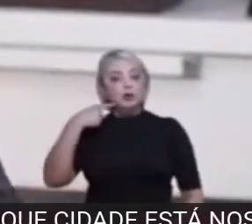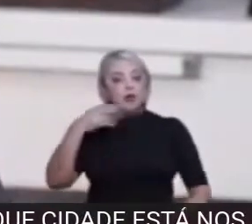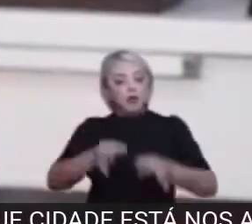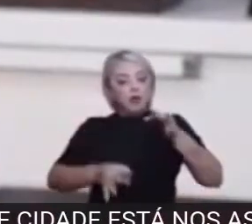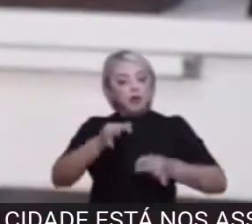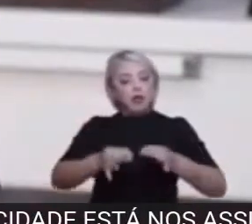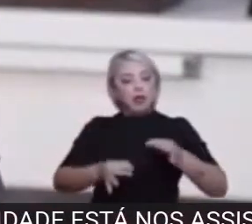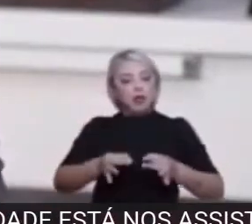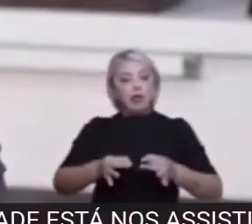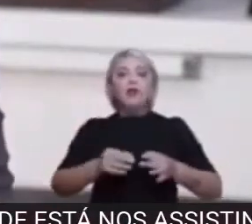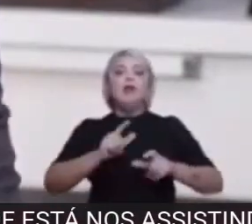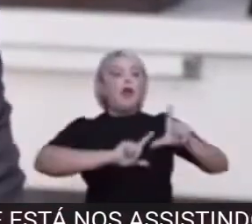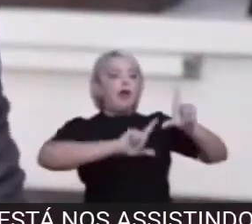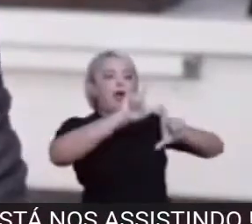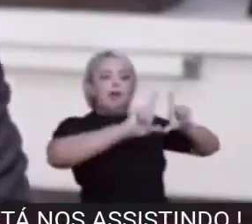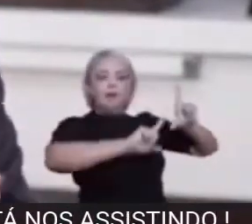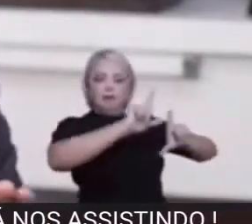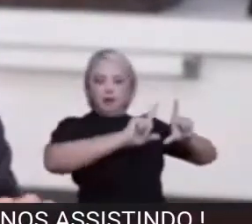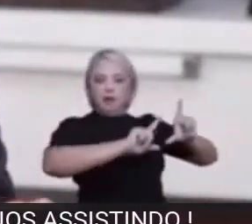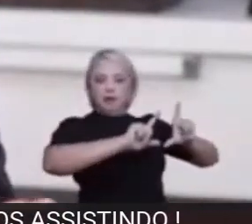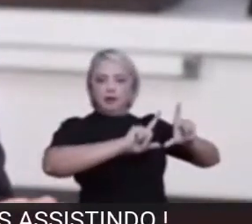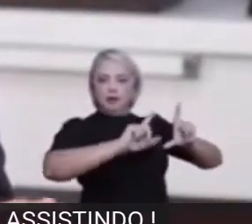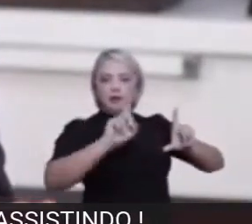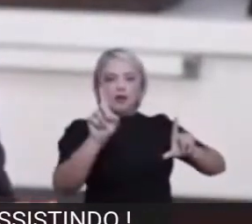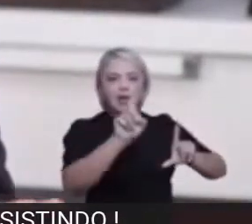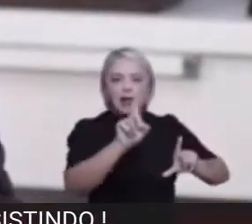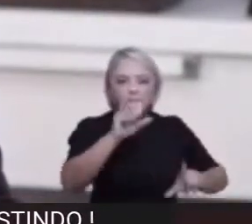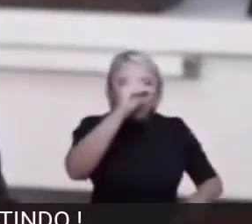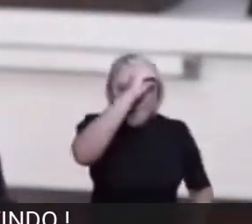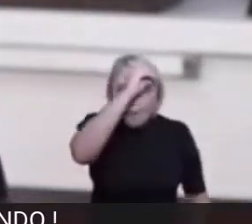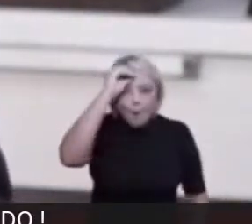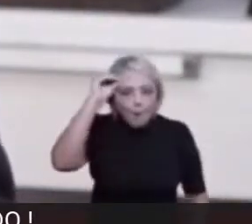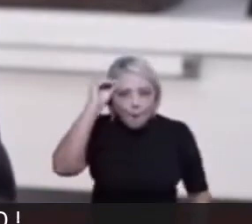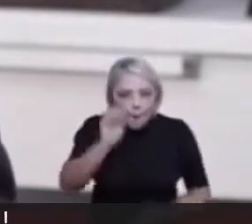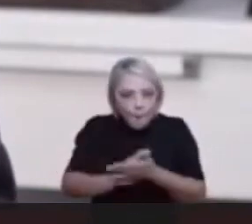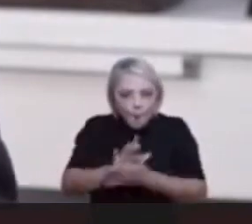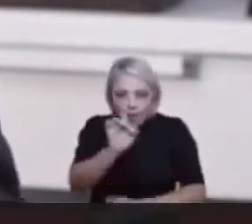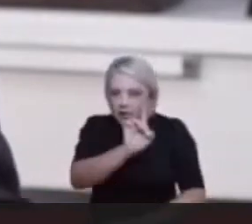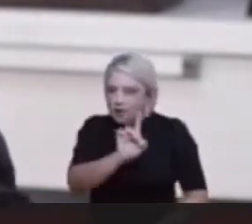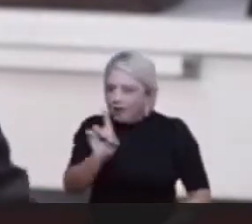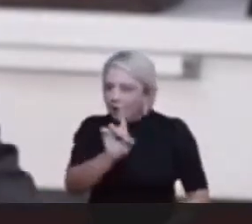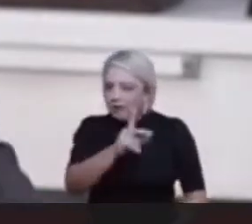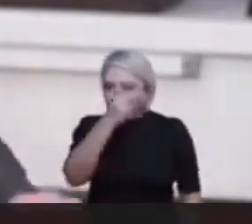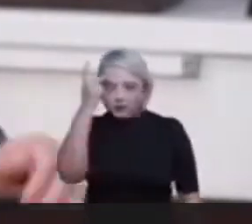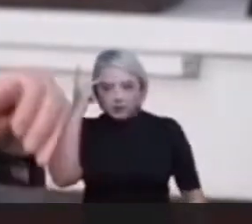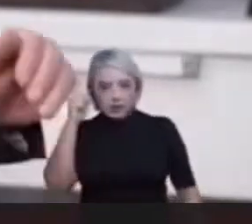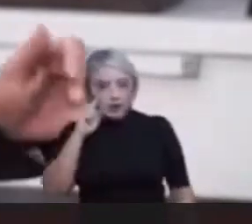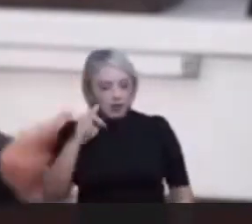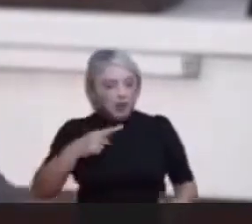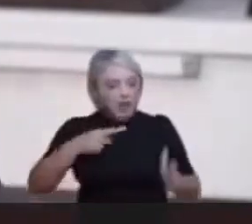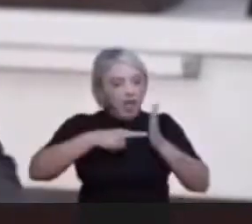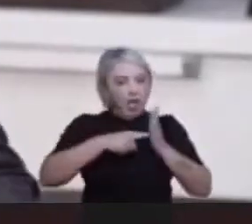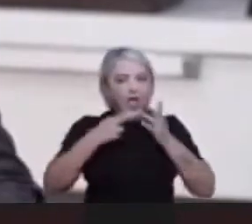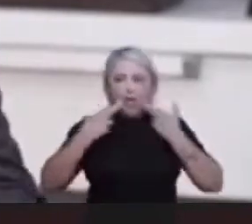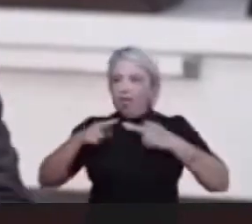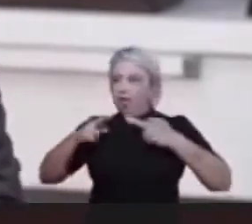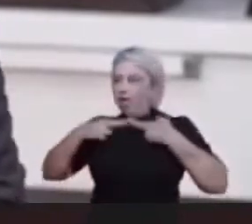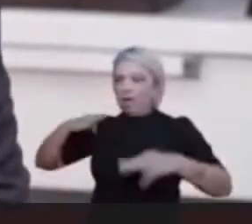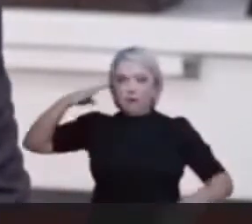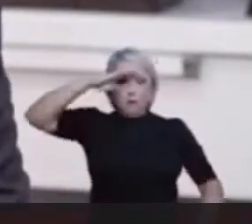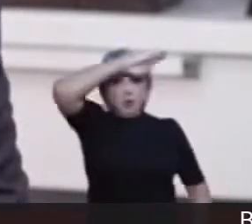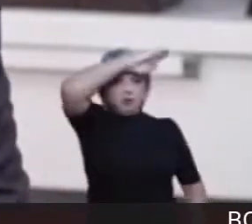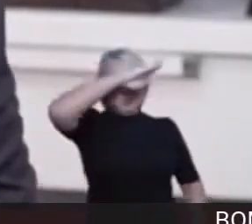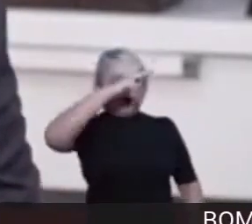Porque a imprensa não... é inocente nisso. As pessoas que estão reclamando do Bolsonaro, o